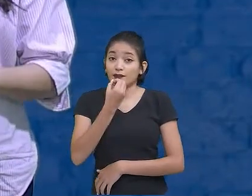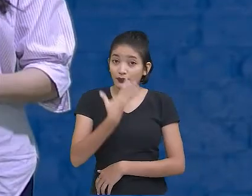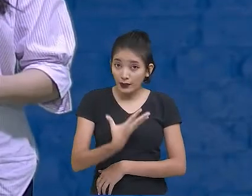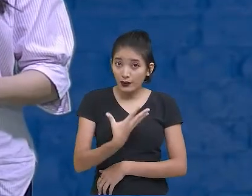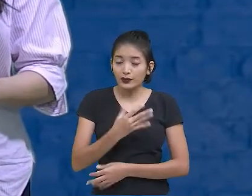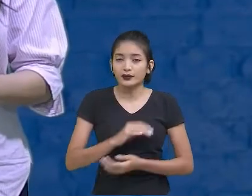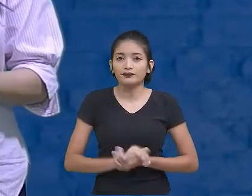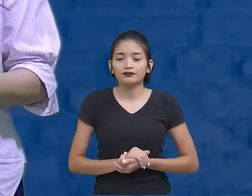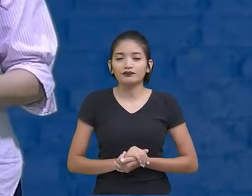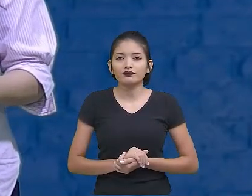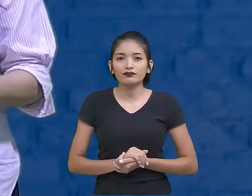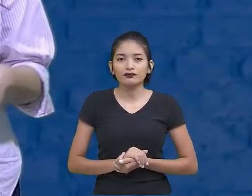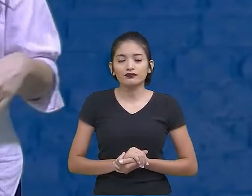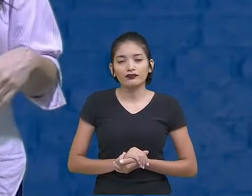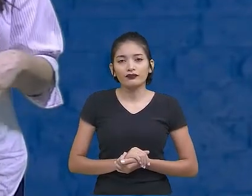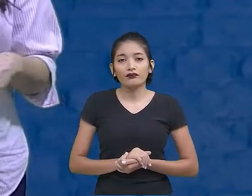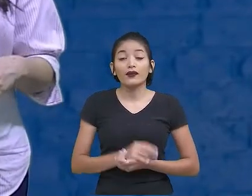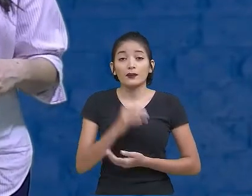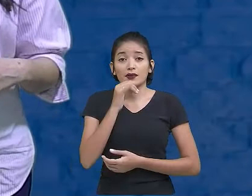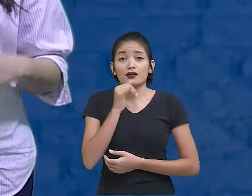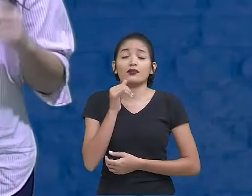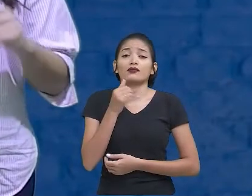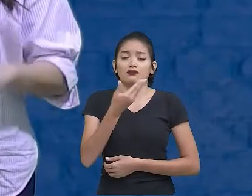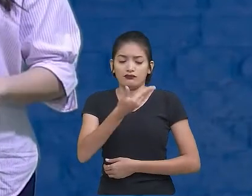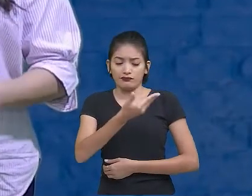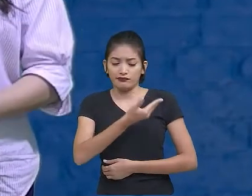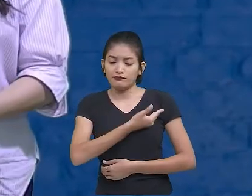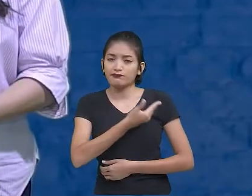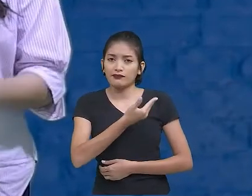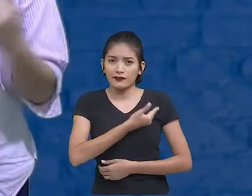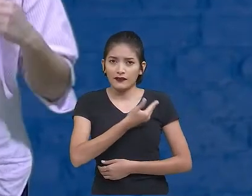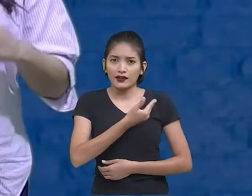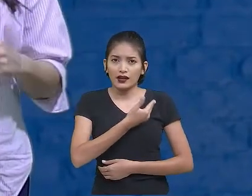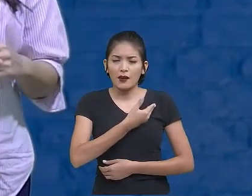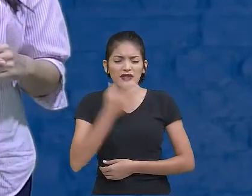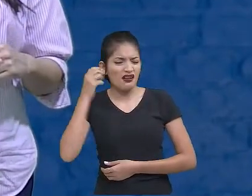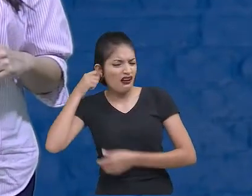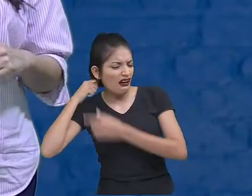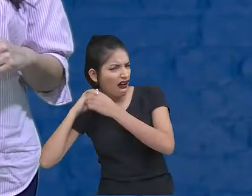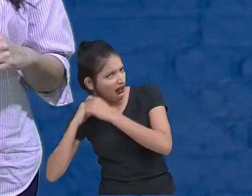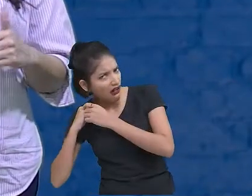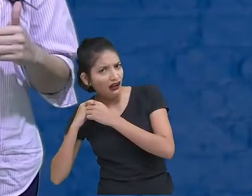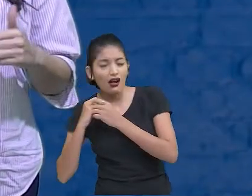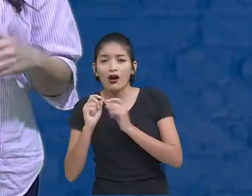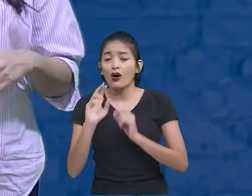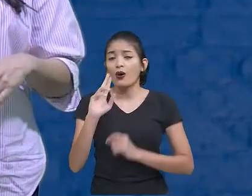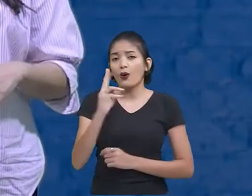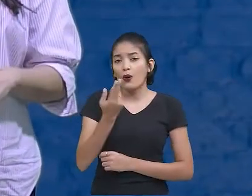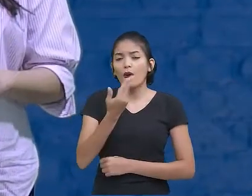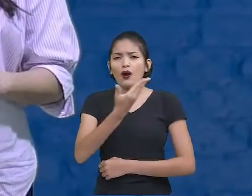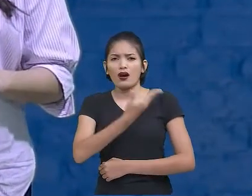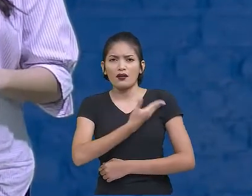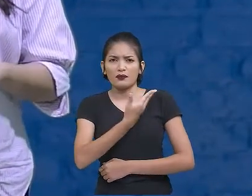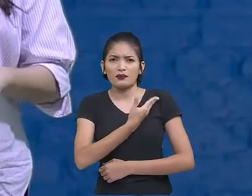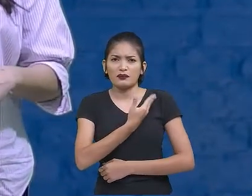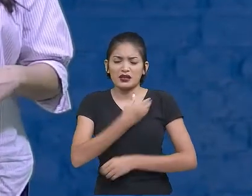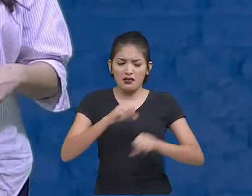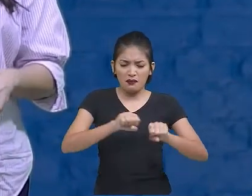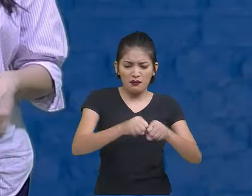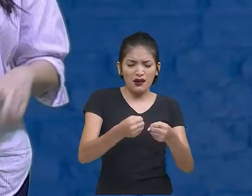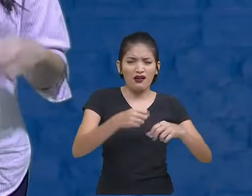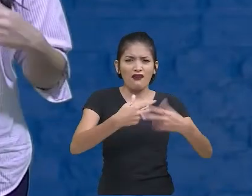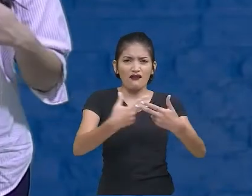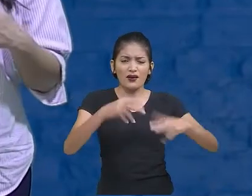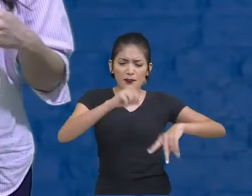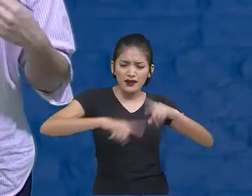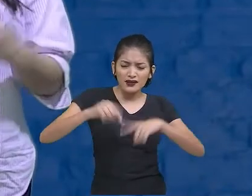Aquela amizade em que puxa meu cabelo, aquela amizade em que quebra minhas coisas,